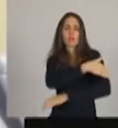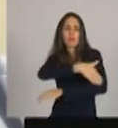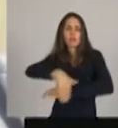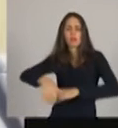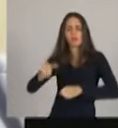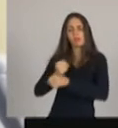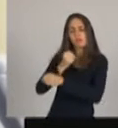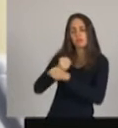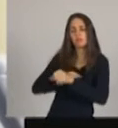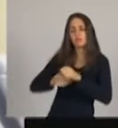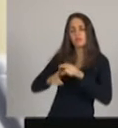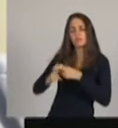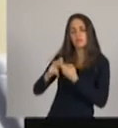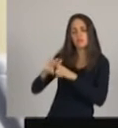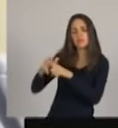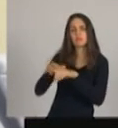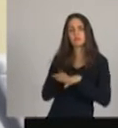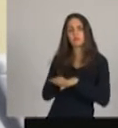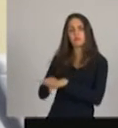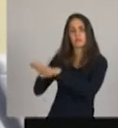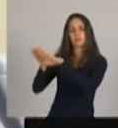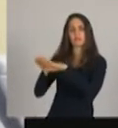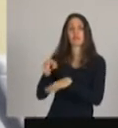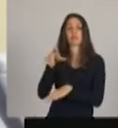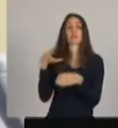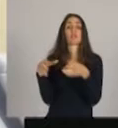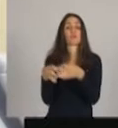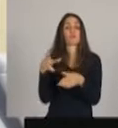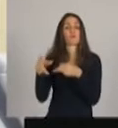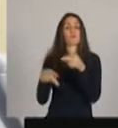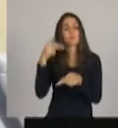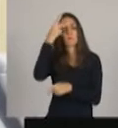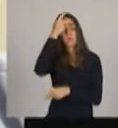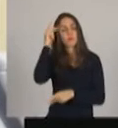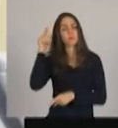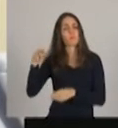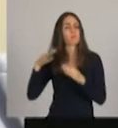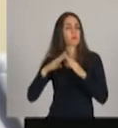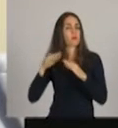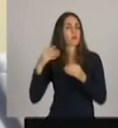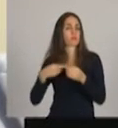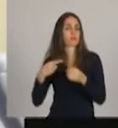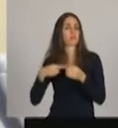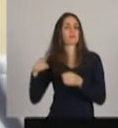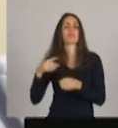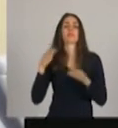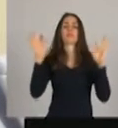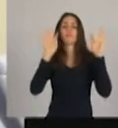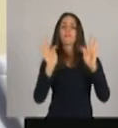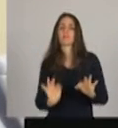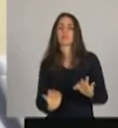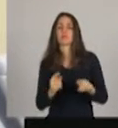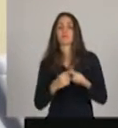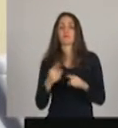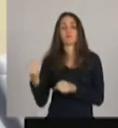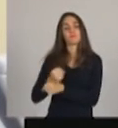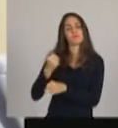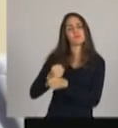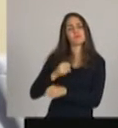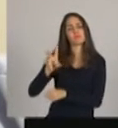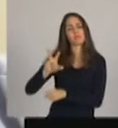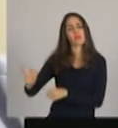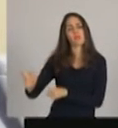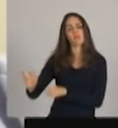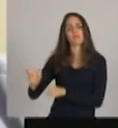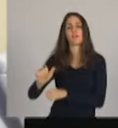muito feliz, muito satisfeita com essa obra, uma obra que, além de valorizar o